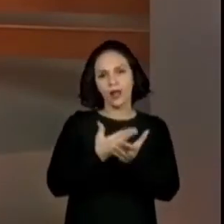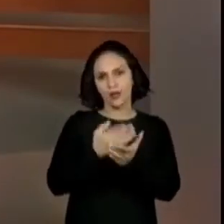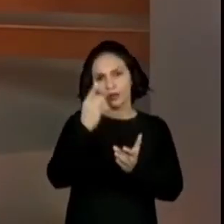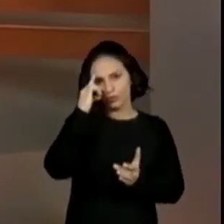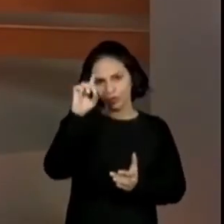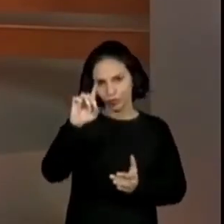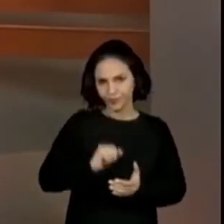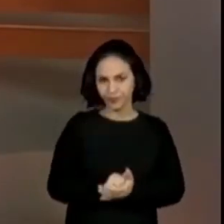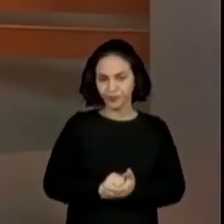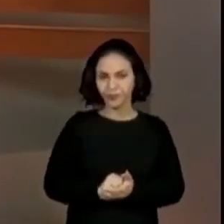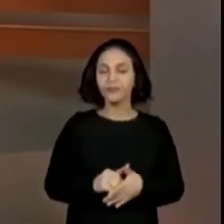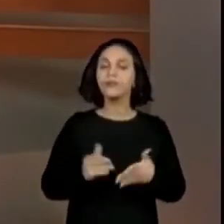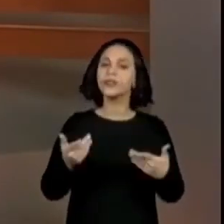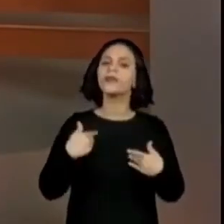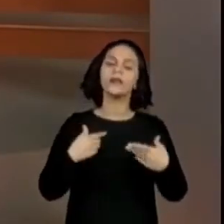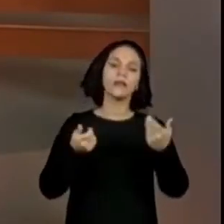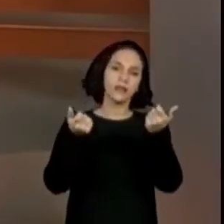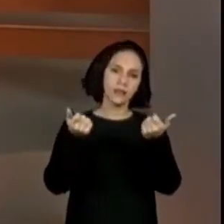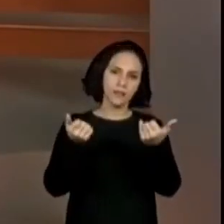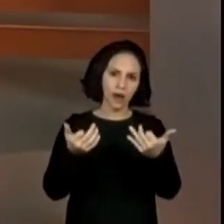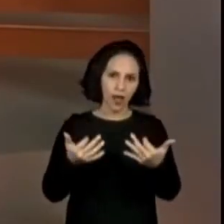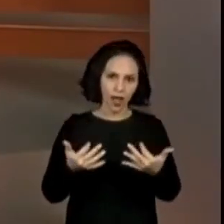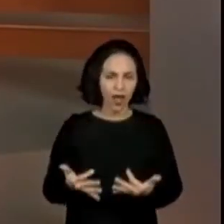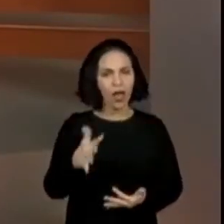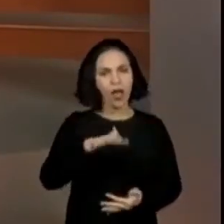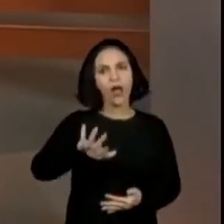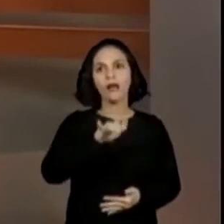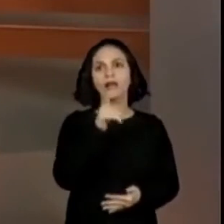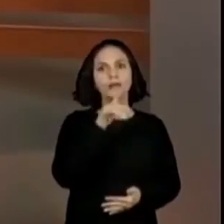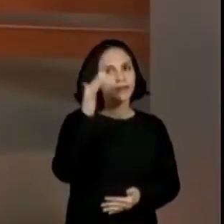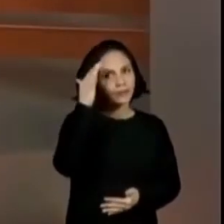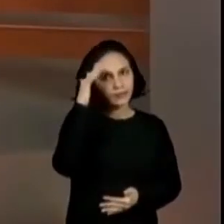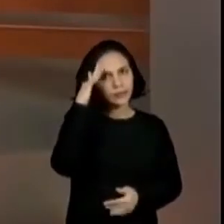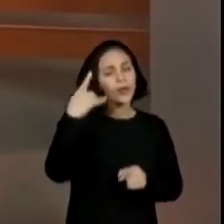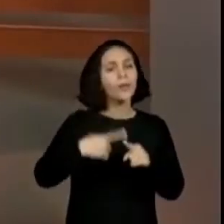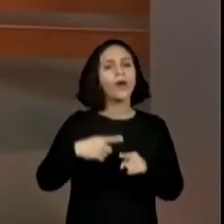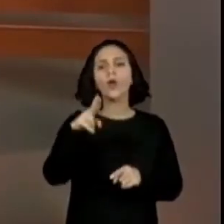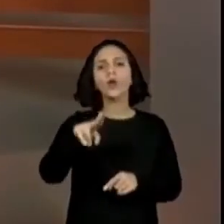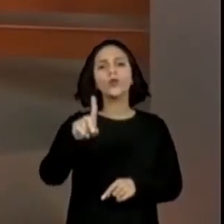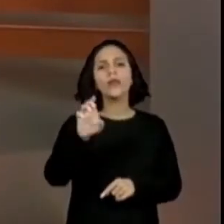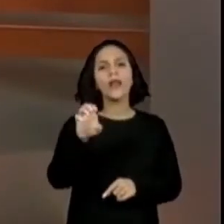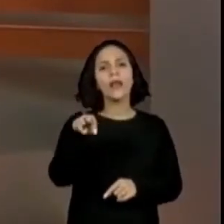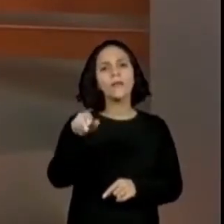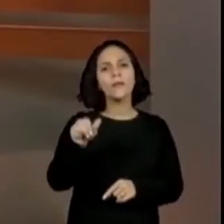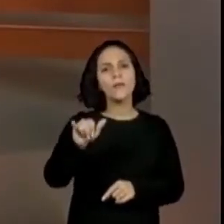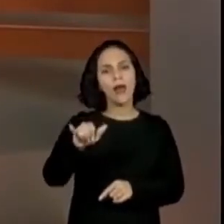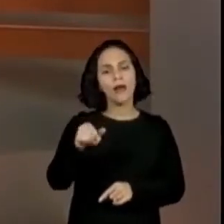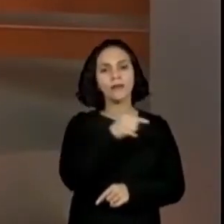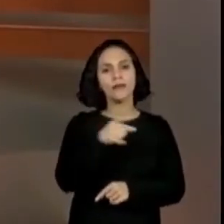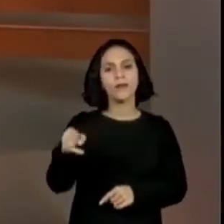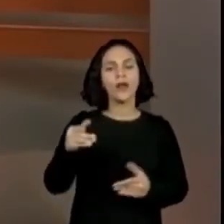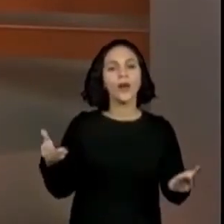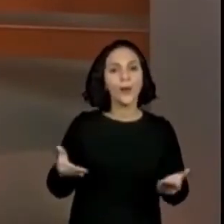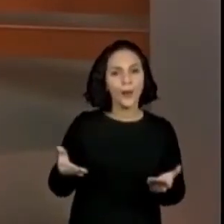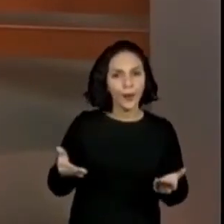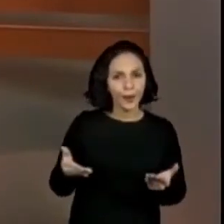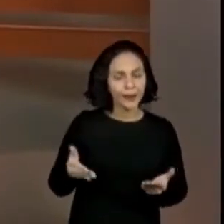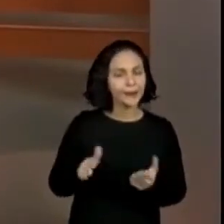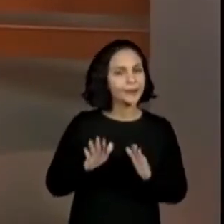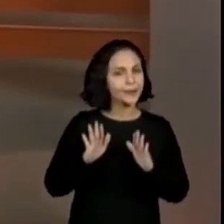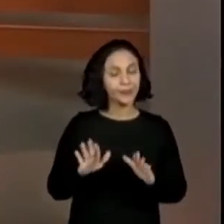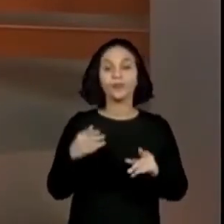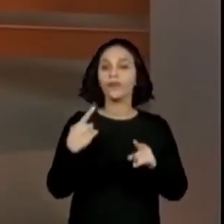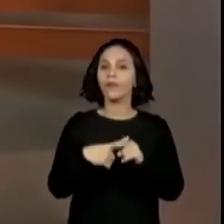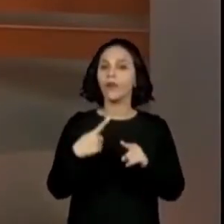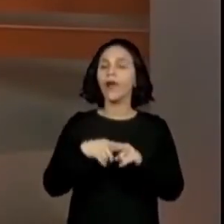OK então eu vou esclarecer para todo mundo entender por nós não estamos utilizando o Emi esta semana porque